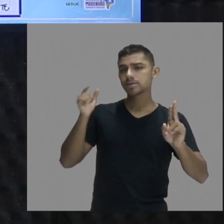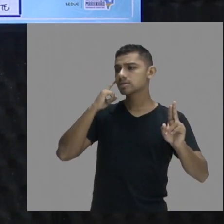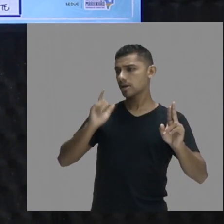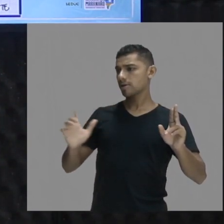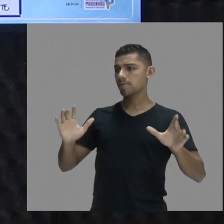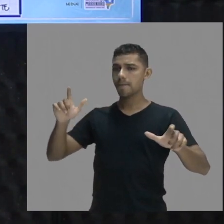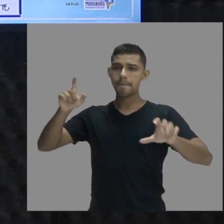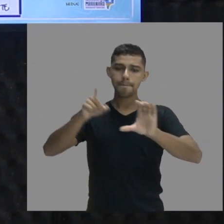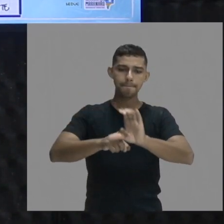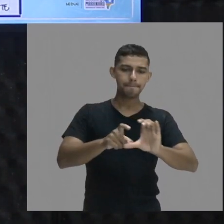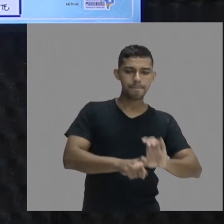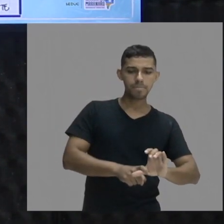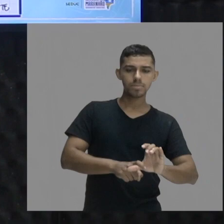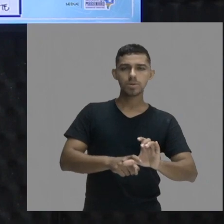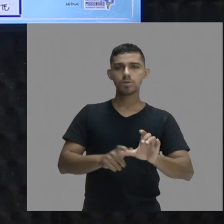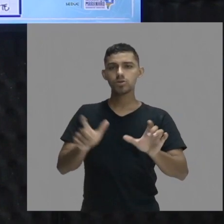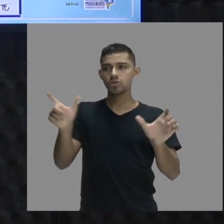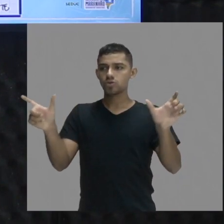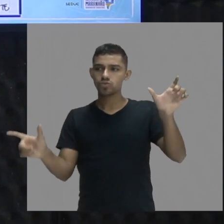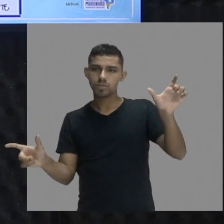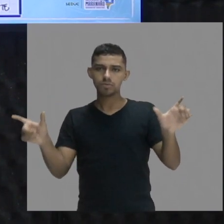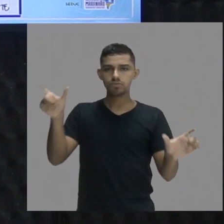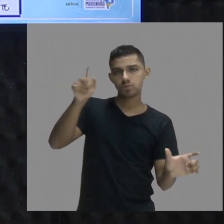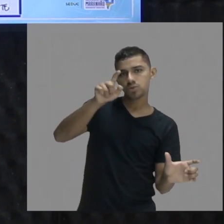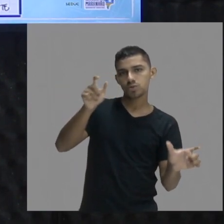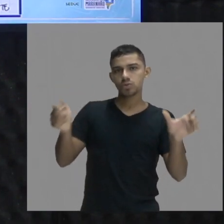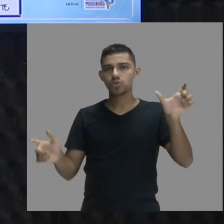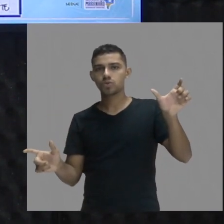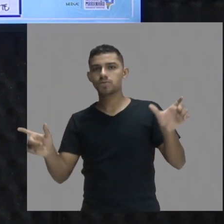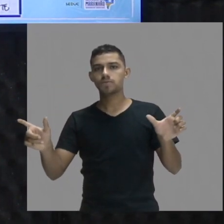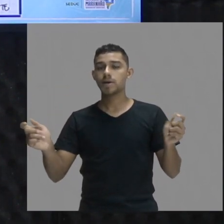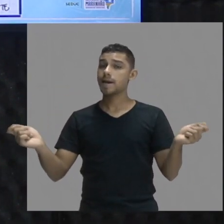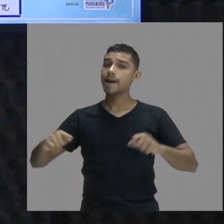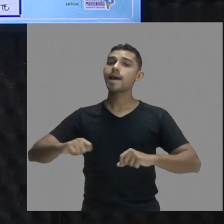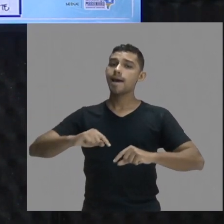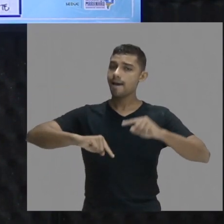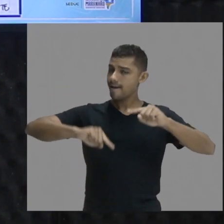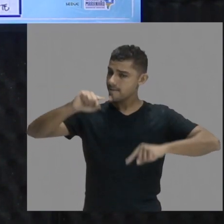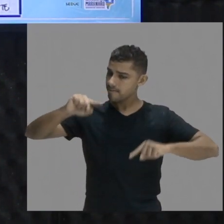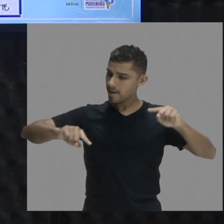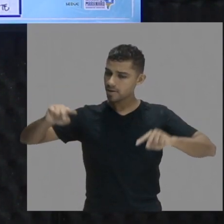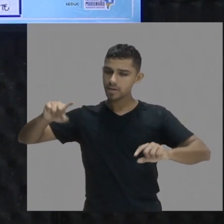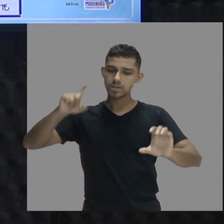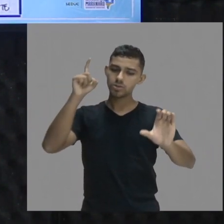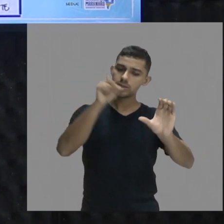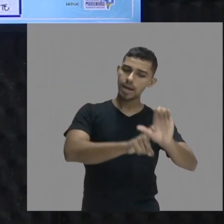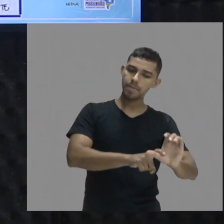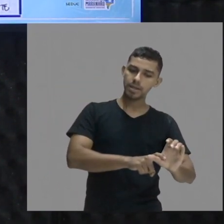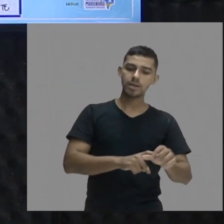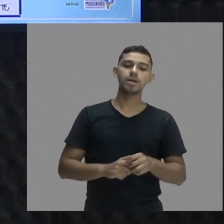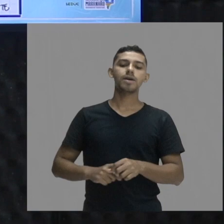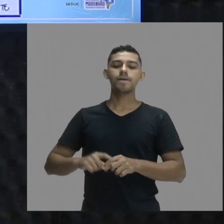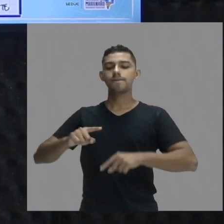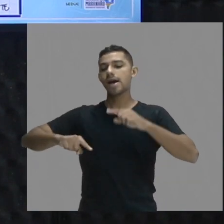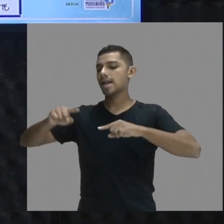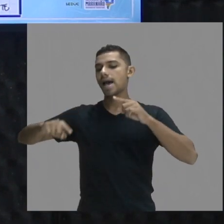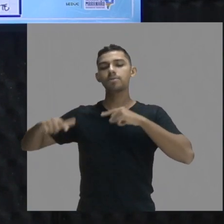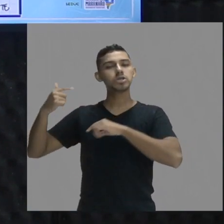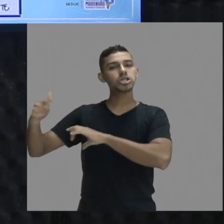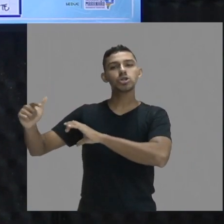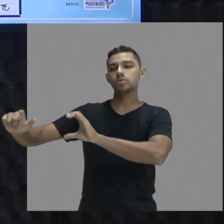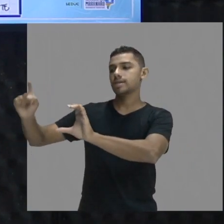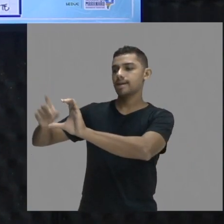tem uma grandeza que depende da outra. Certo? Então, isso é que é variável dependente e a variável independente. Quando você tem